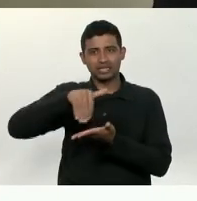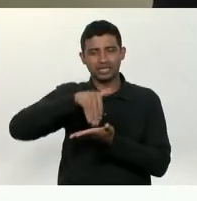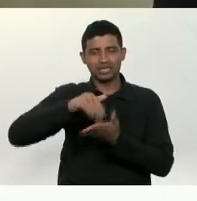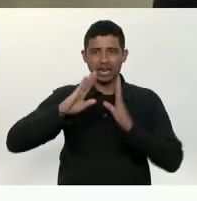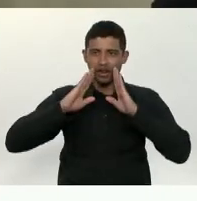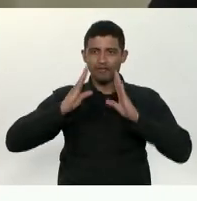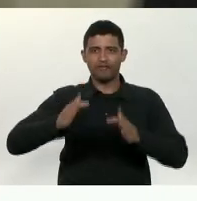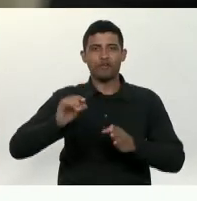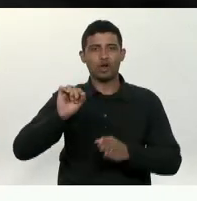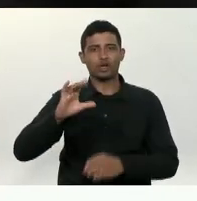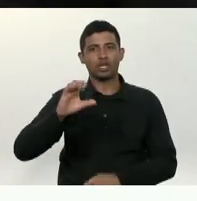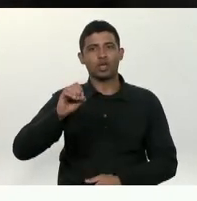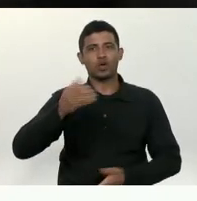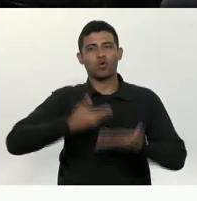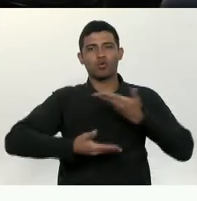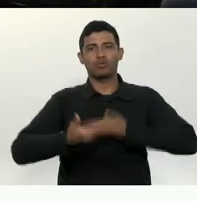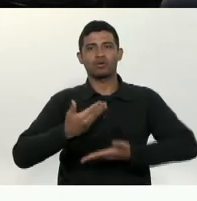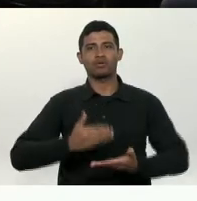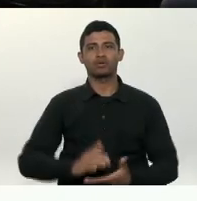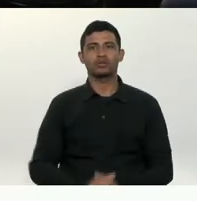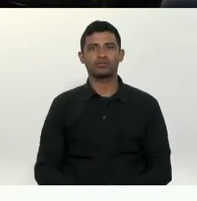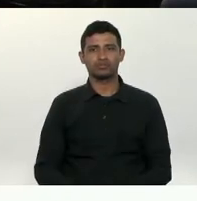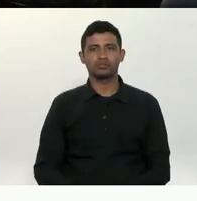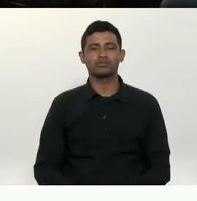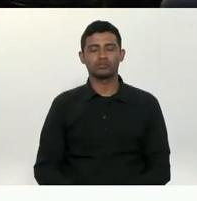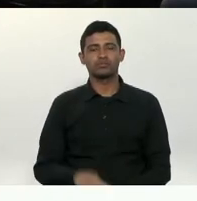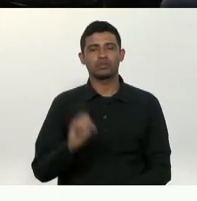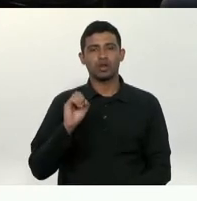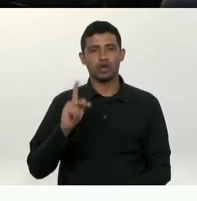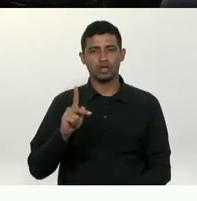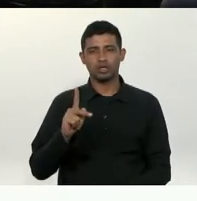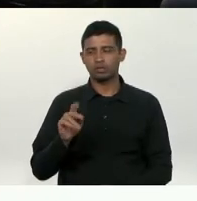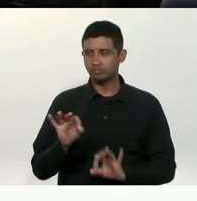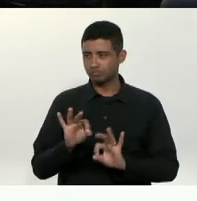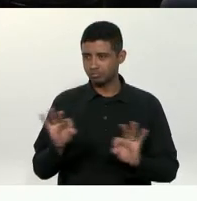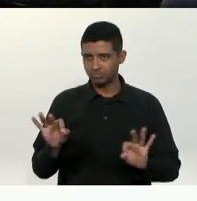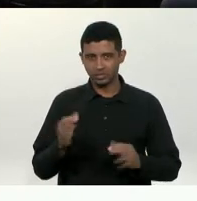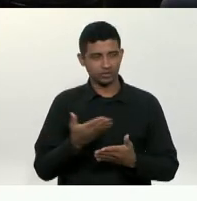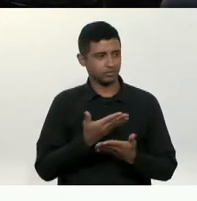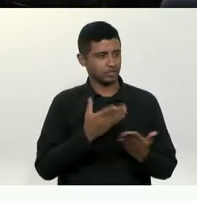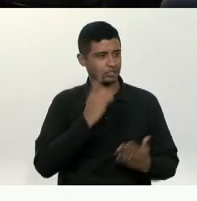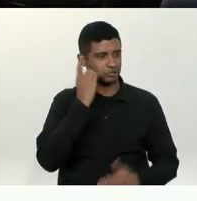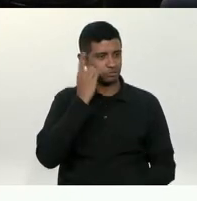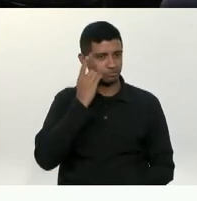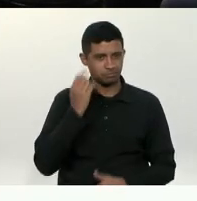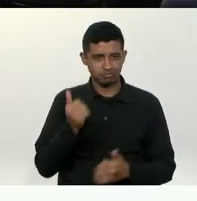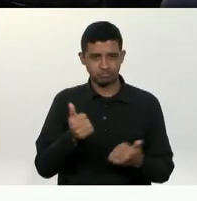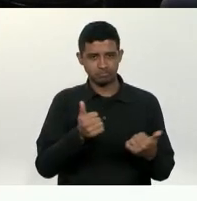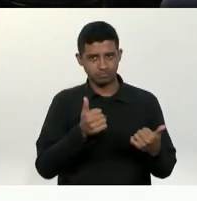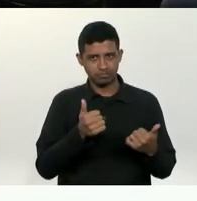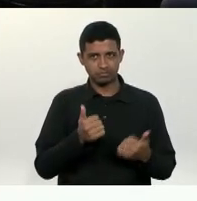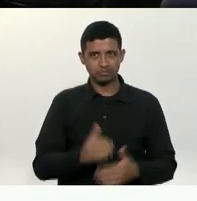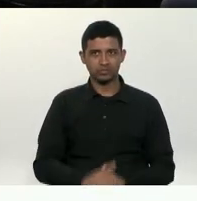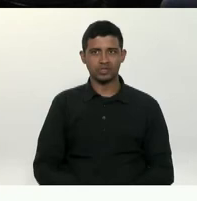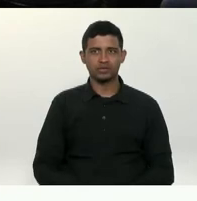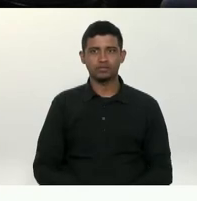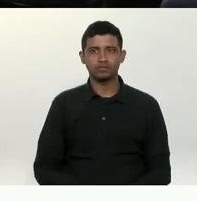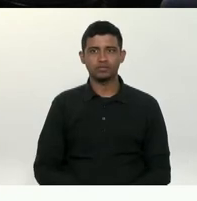complementação. Ok. Satisfeito, senhores deputados?